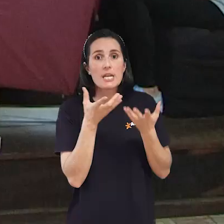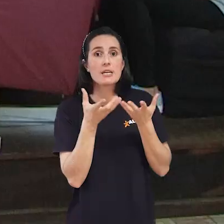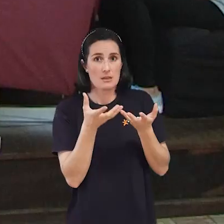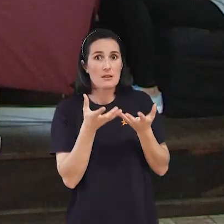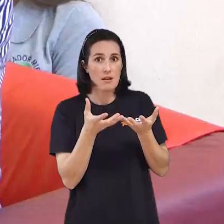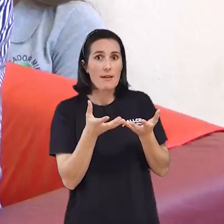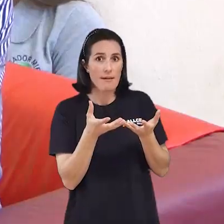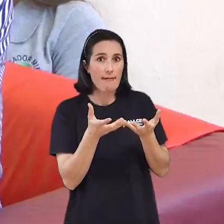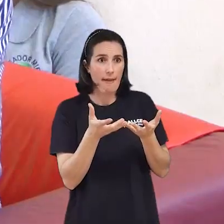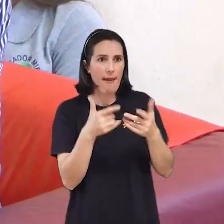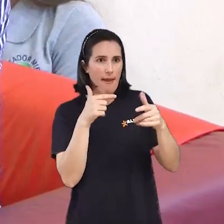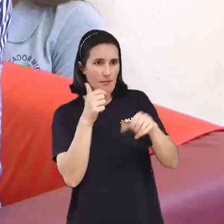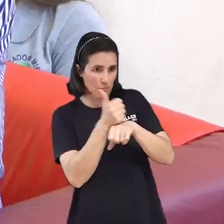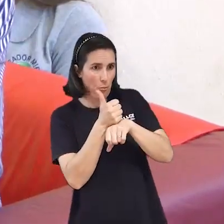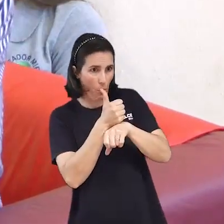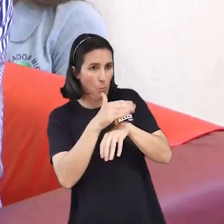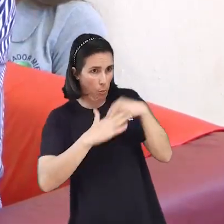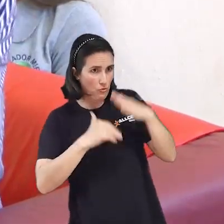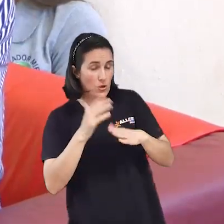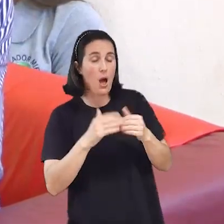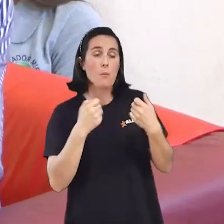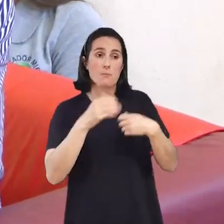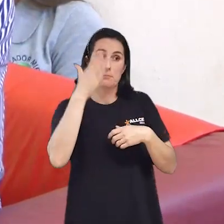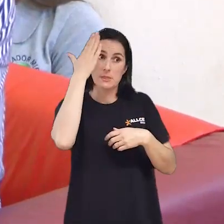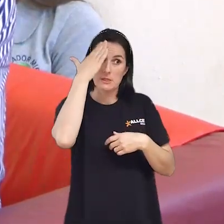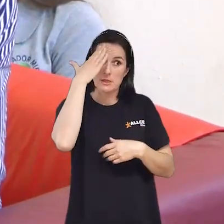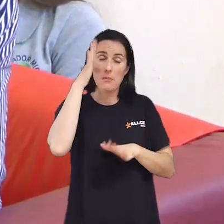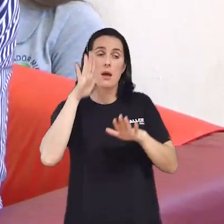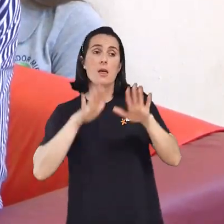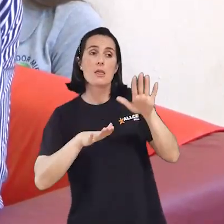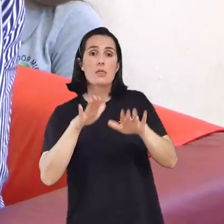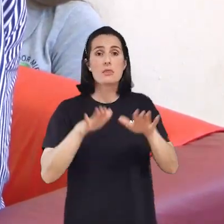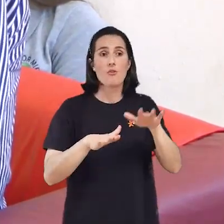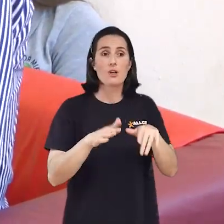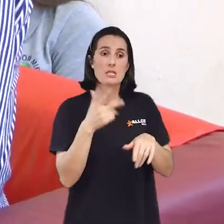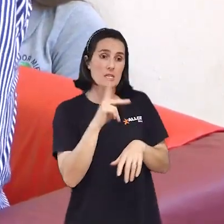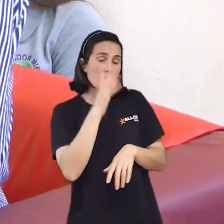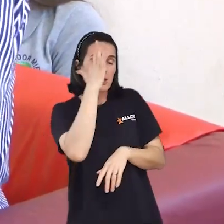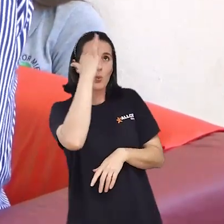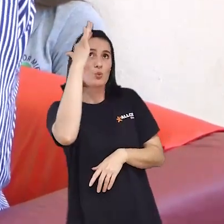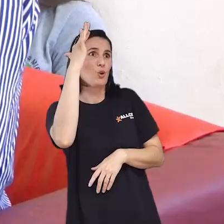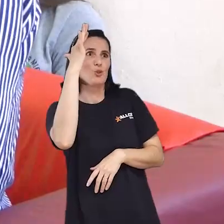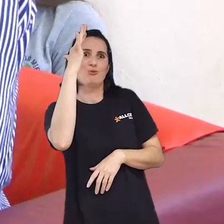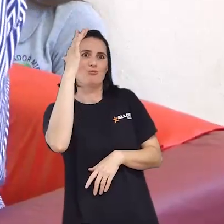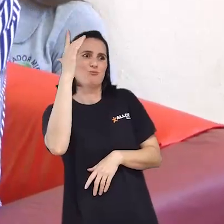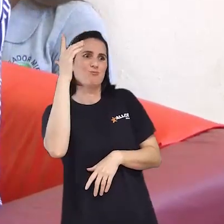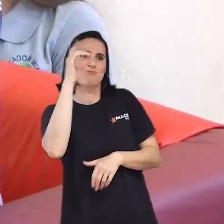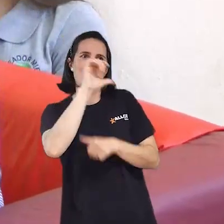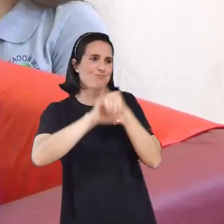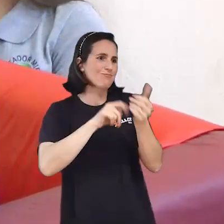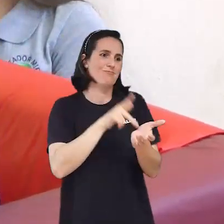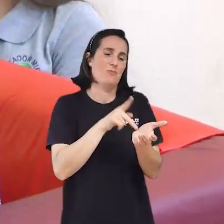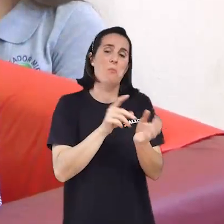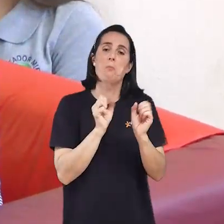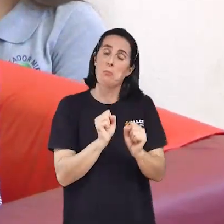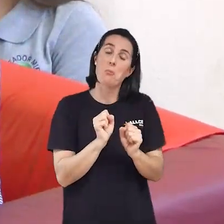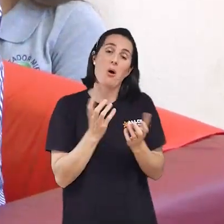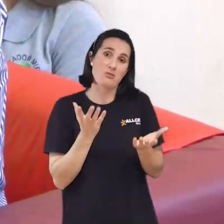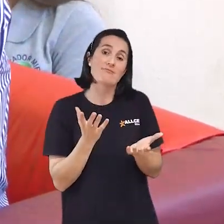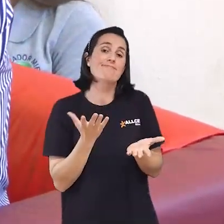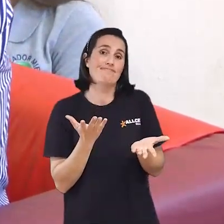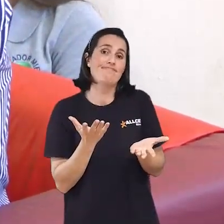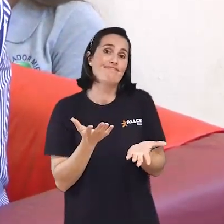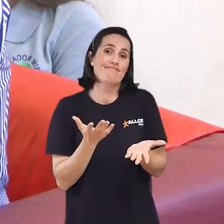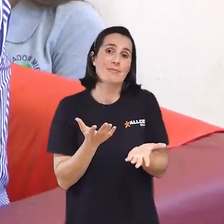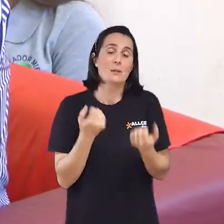alto rendimento, de alto nível, e pode ser que você não consiga viver do futebol, então tu tem que ter um plano B. E